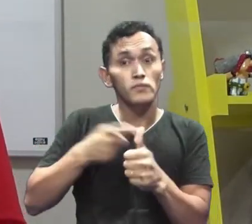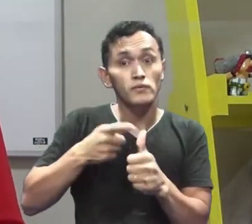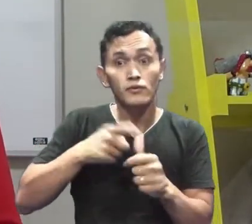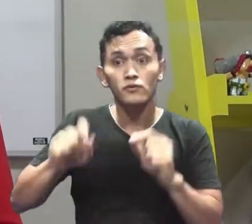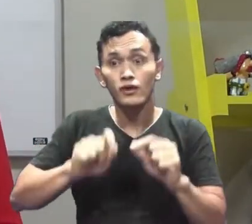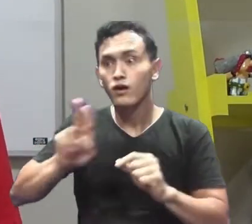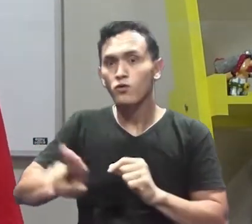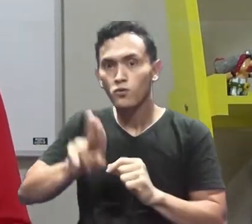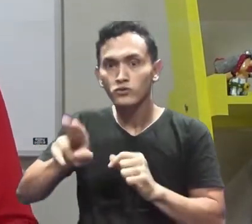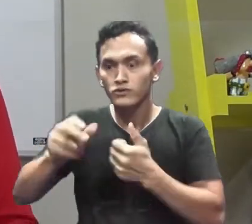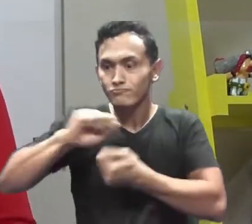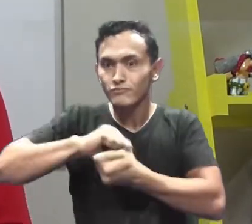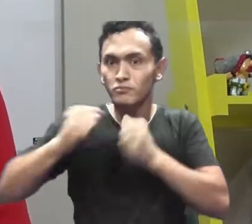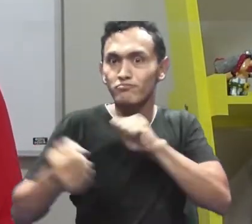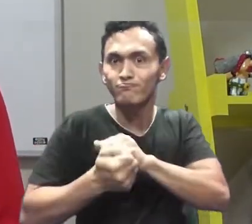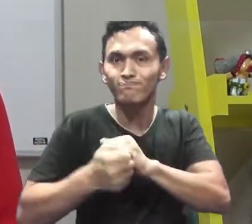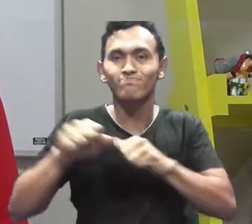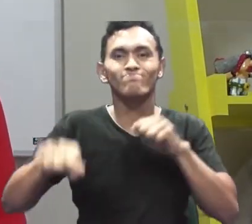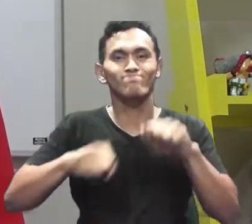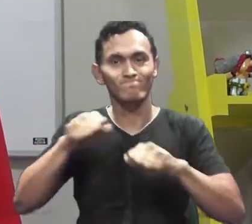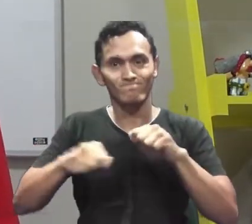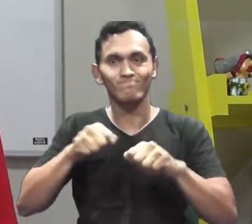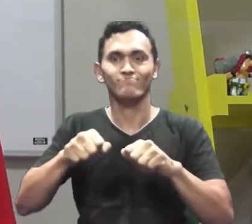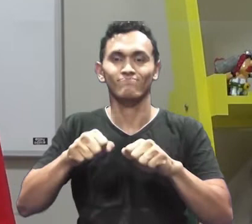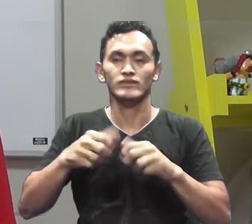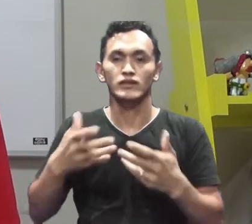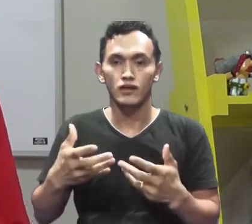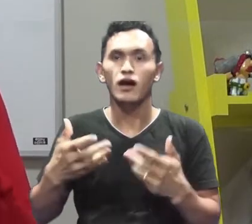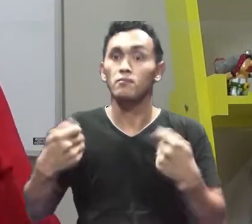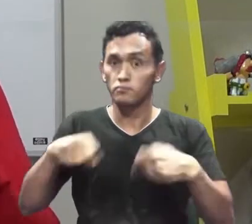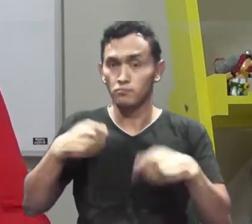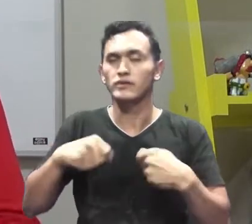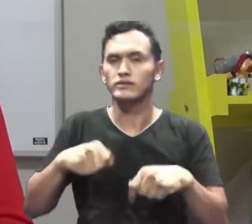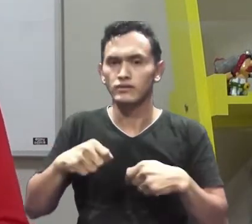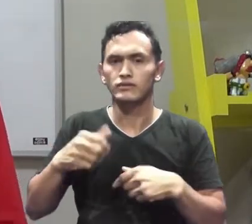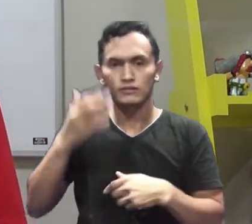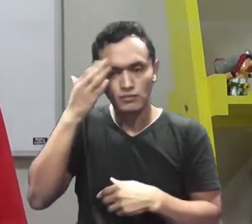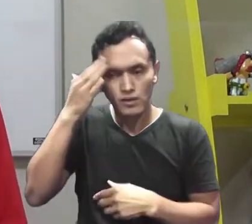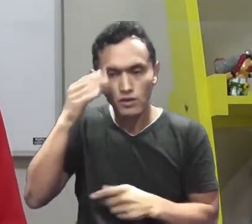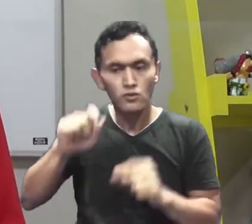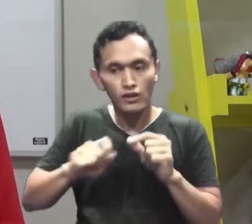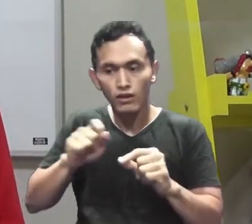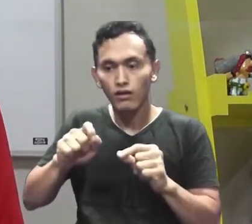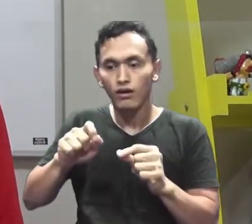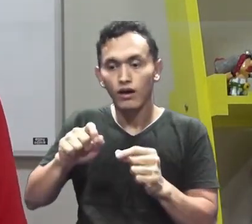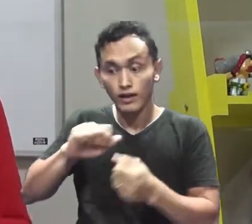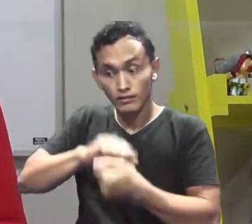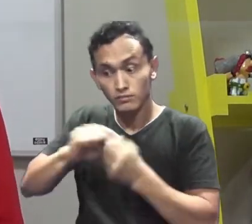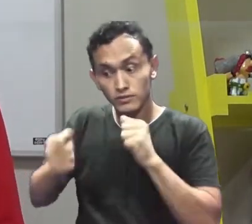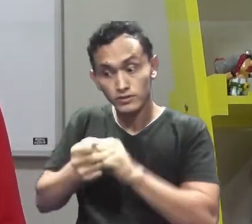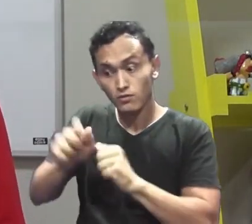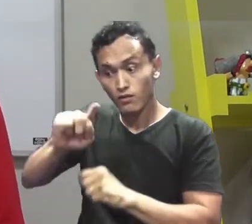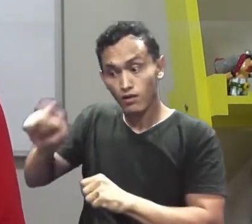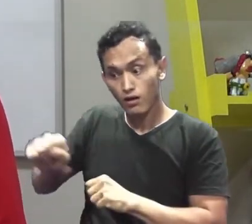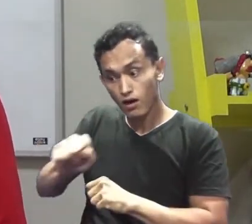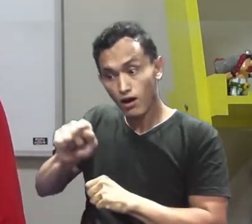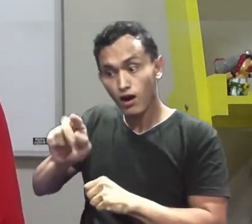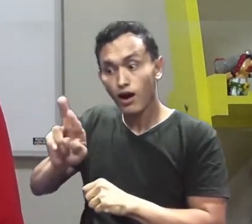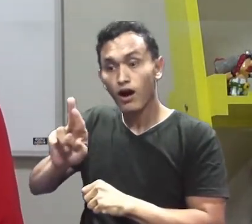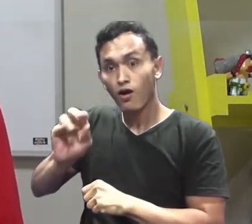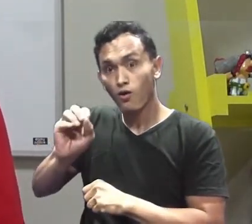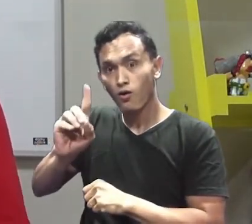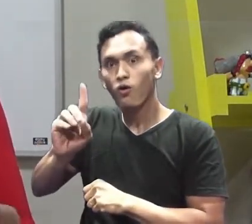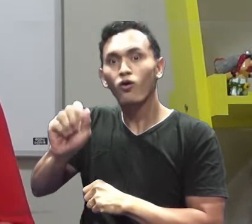rodinha, porque ela não tem a noção de equilíbrio. Então, ela precisa primeiro desenvolver essa noção. A rodinha,